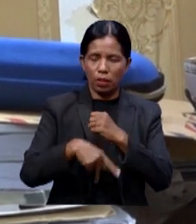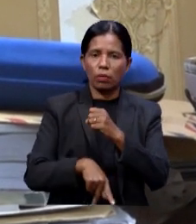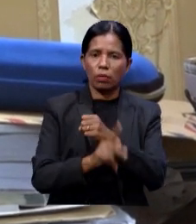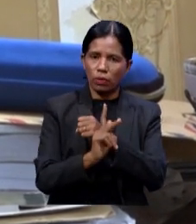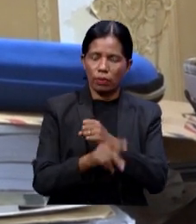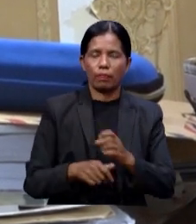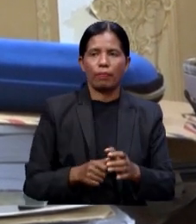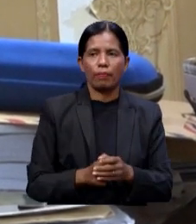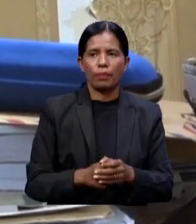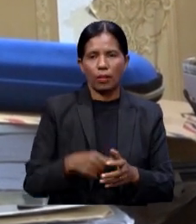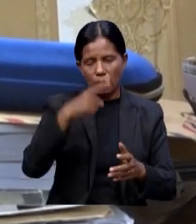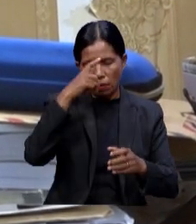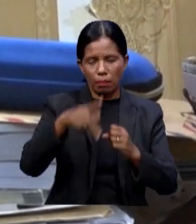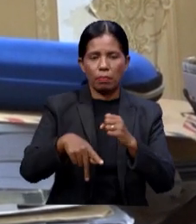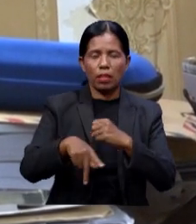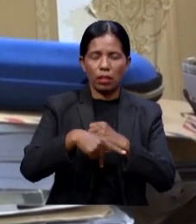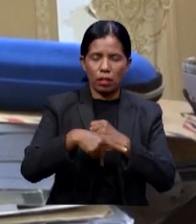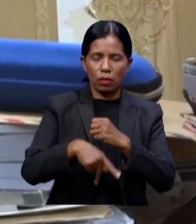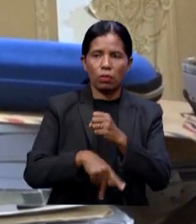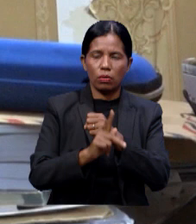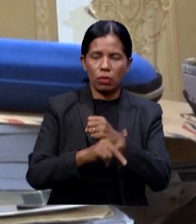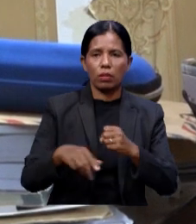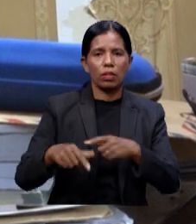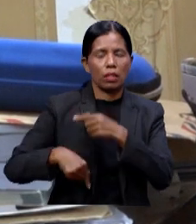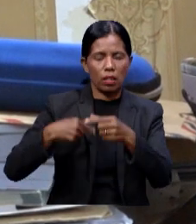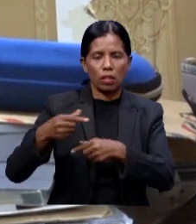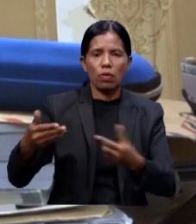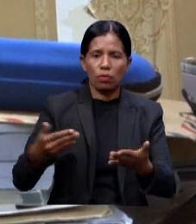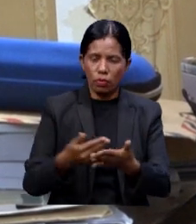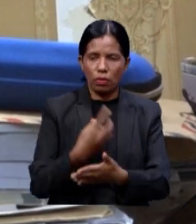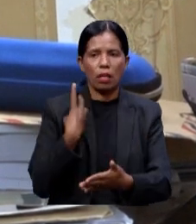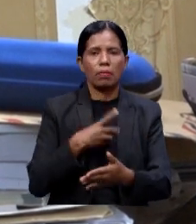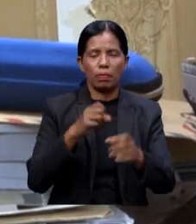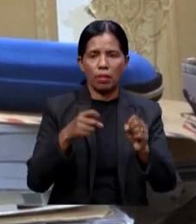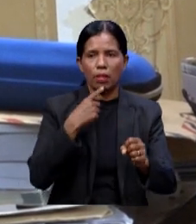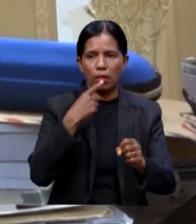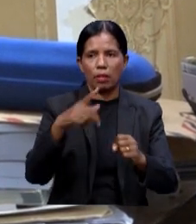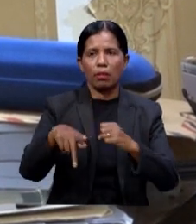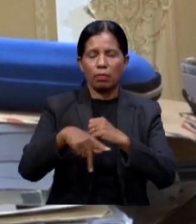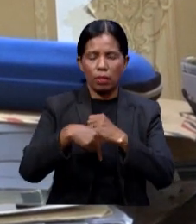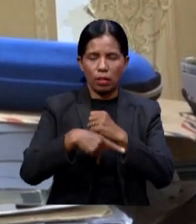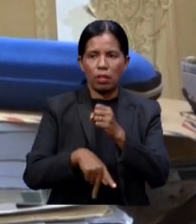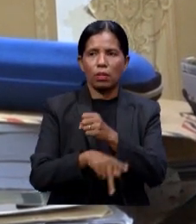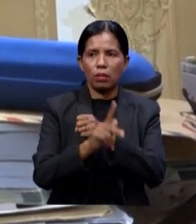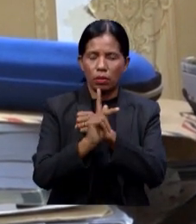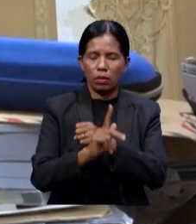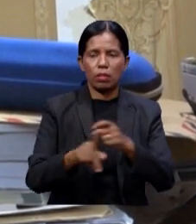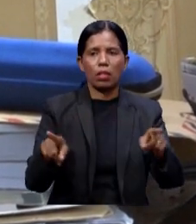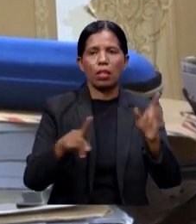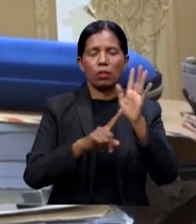Partido Conto, geração Fônia e Ambelatete Katak. Partido Conto, se sai